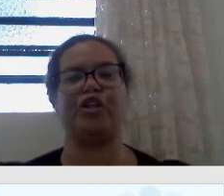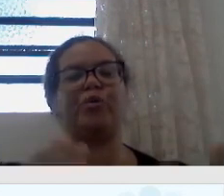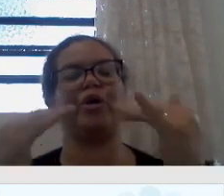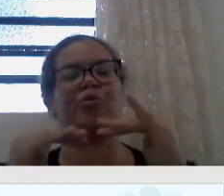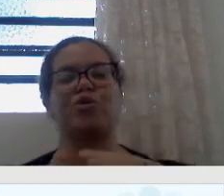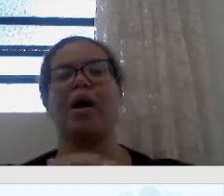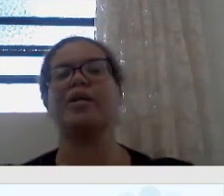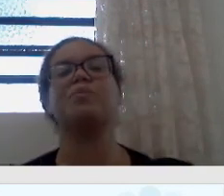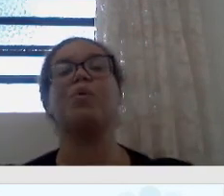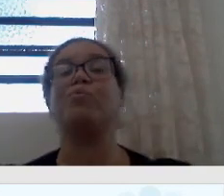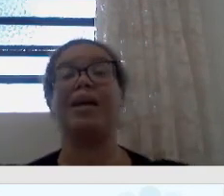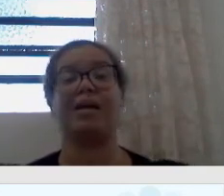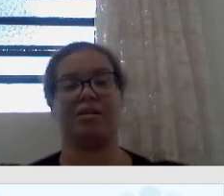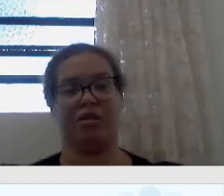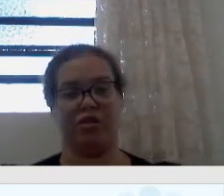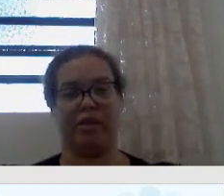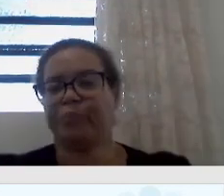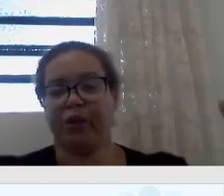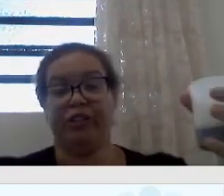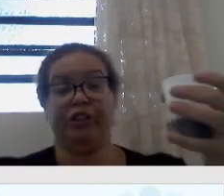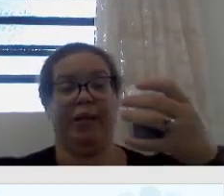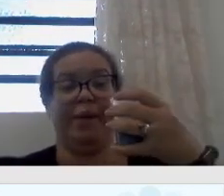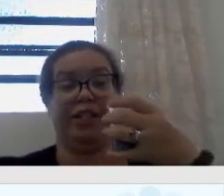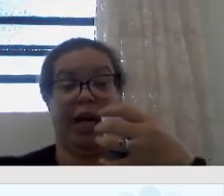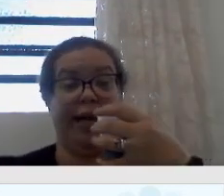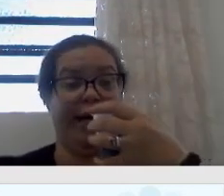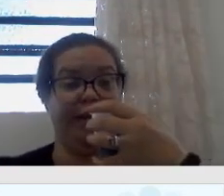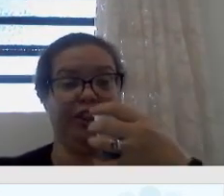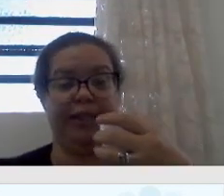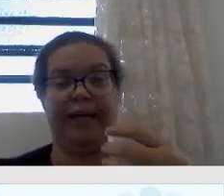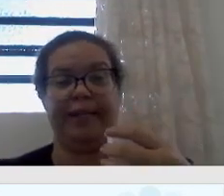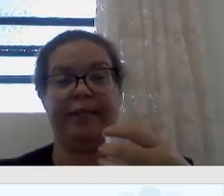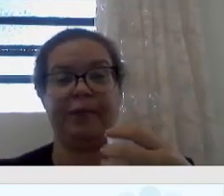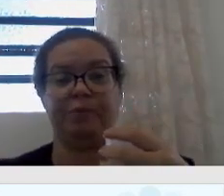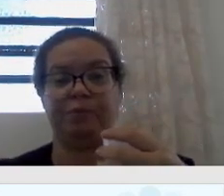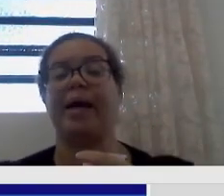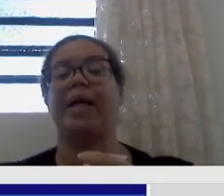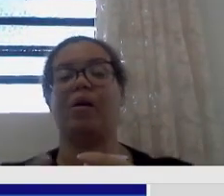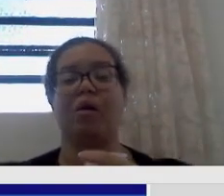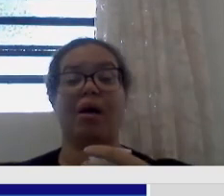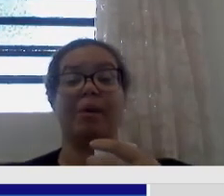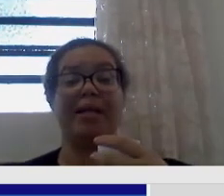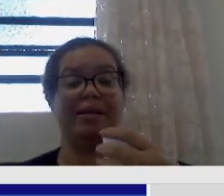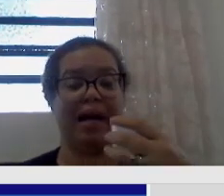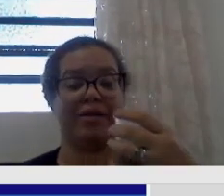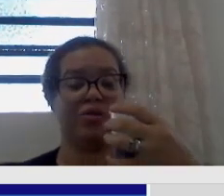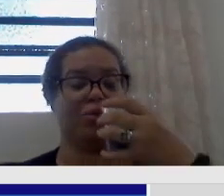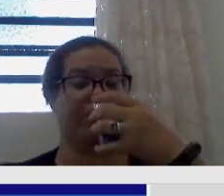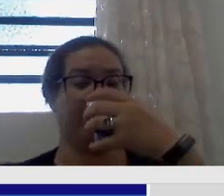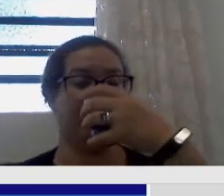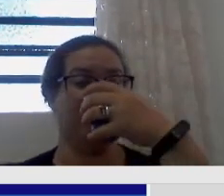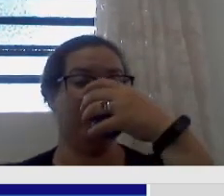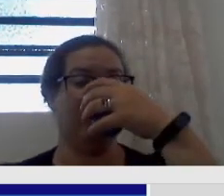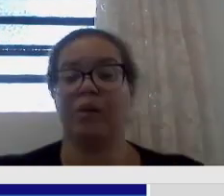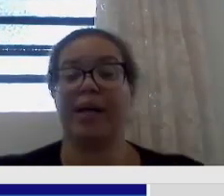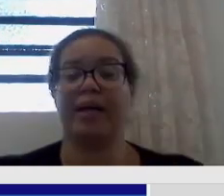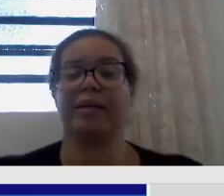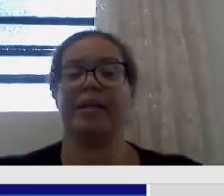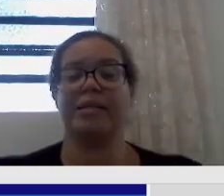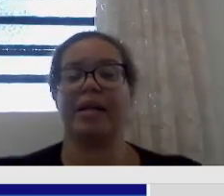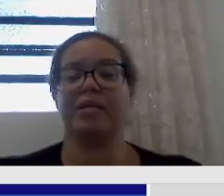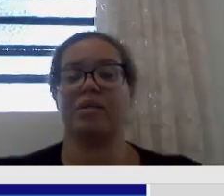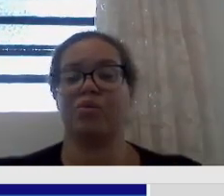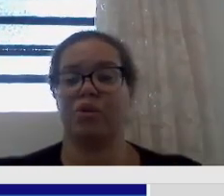assistir o vídeo, eu só responder as atividades. Professora minha xará, Janaína. Aí ela coloca habilidades do currículo,